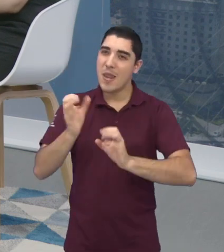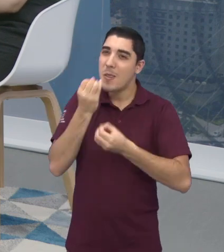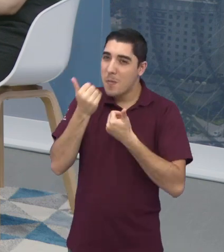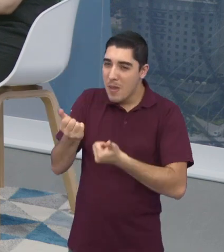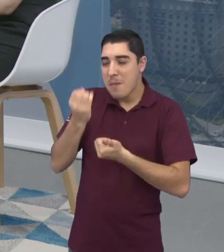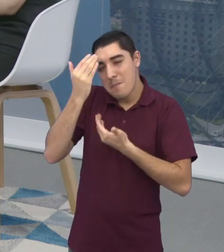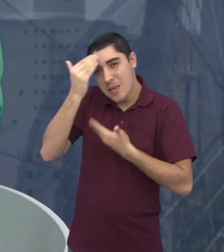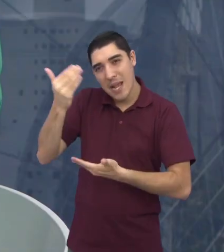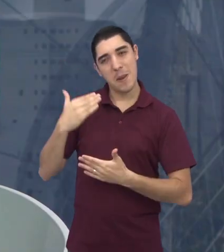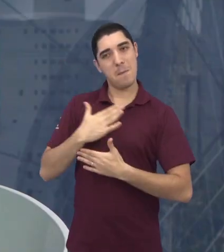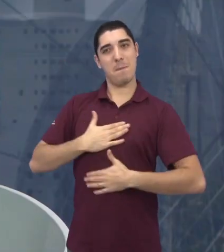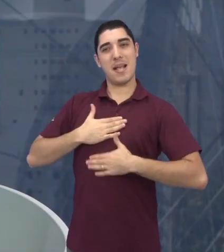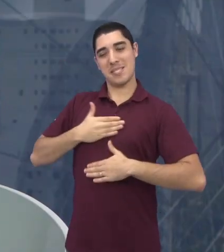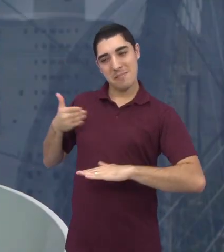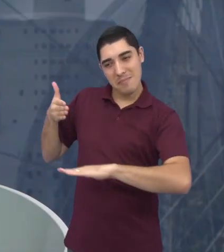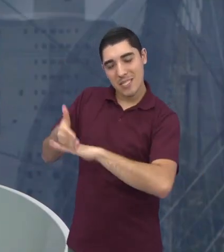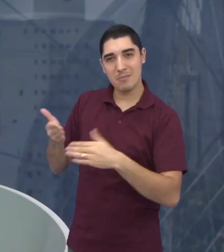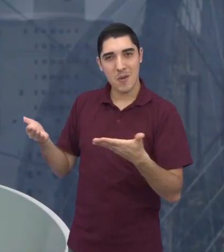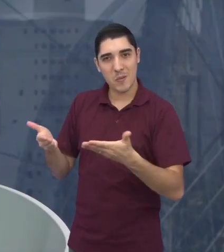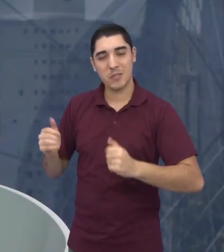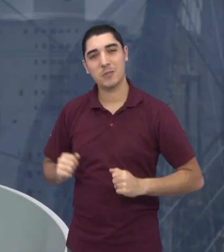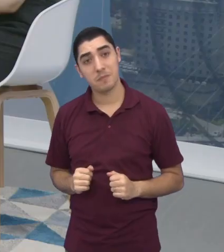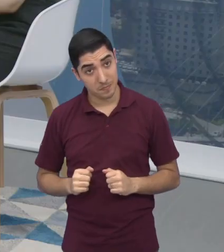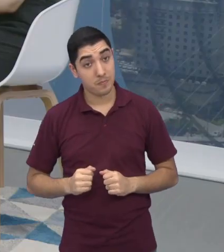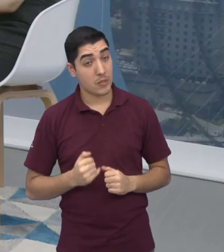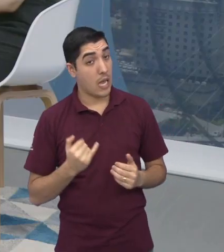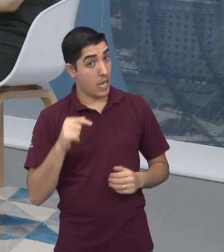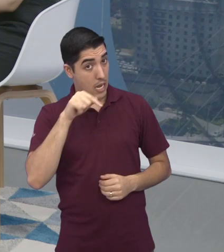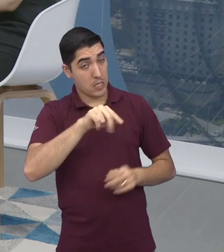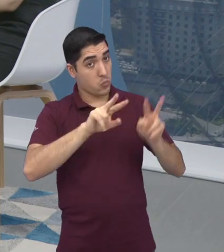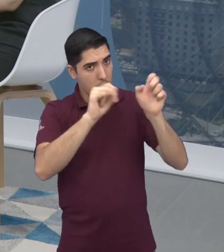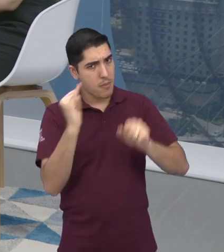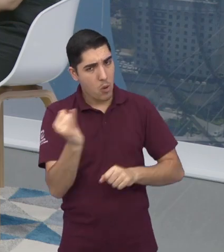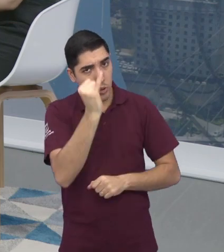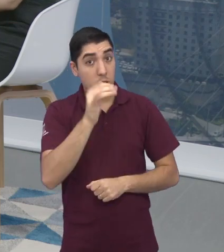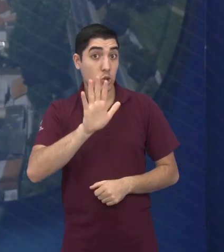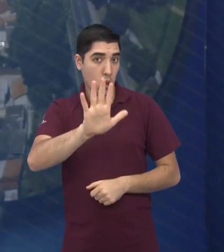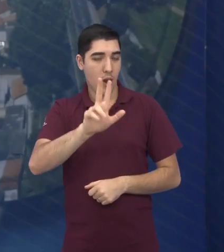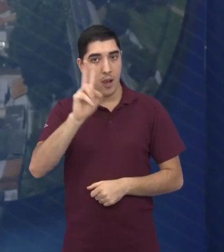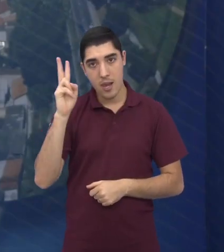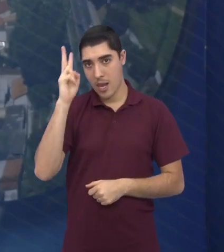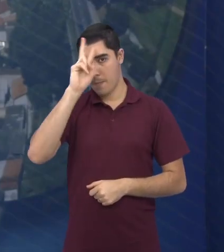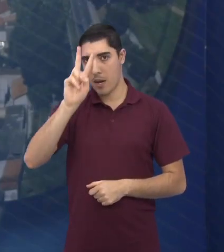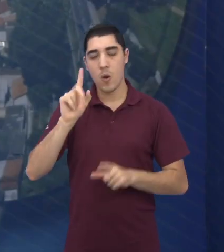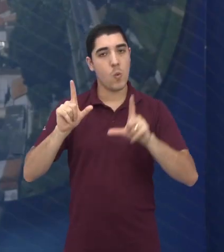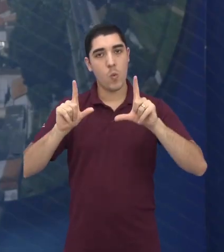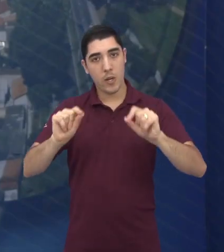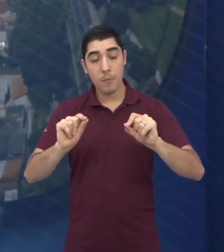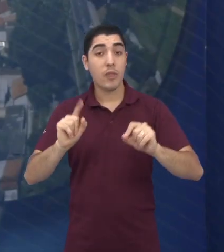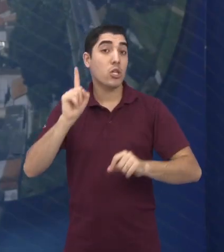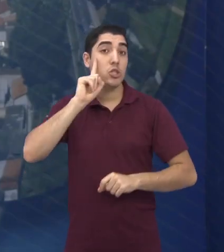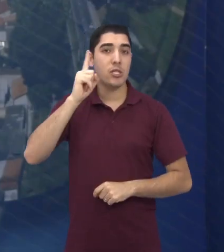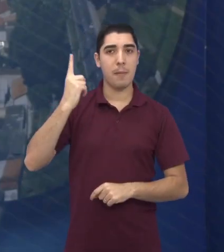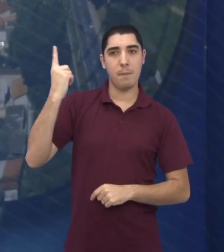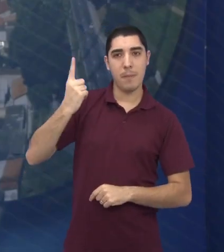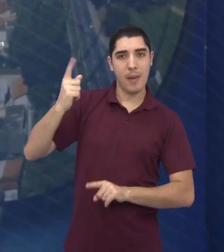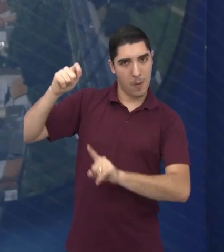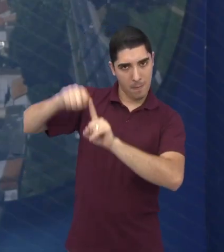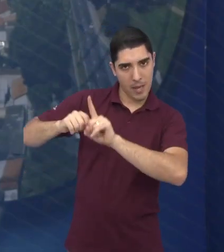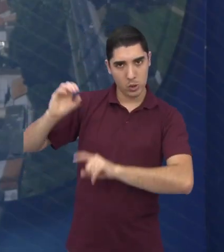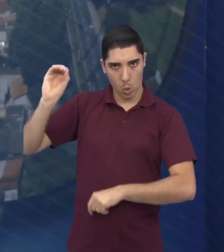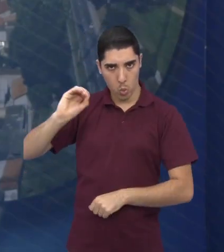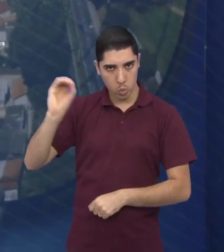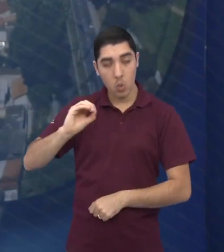Muito obrigada. Um prazer estar aqui com vocês. Tema importante, né, da gente falar. E só para reforçar, né, gente, dia 1º de